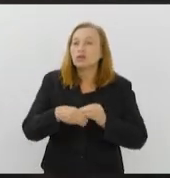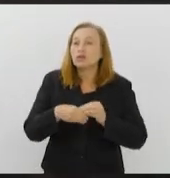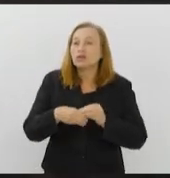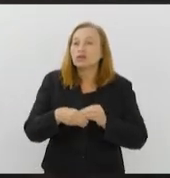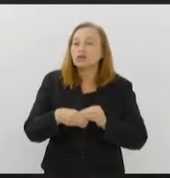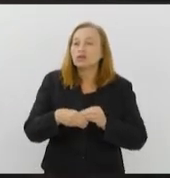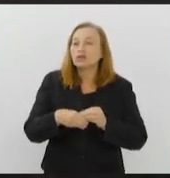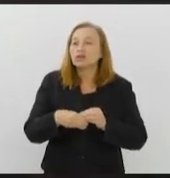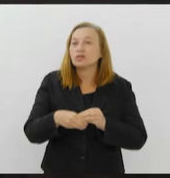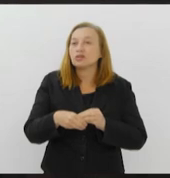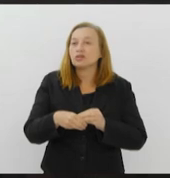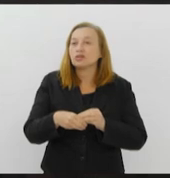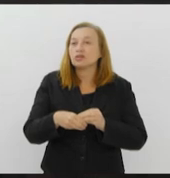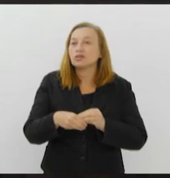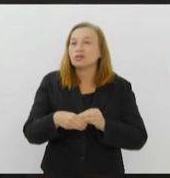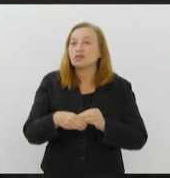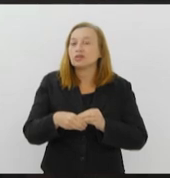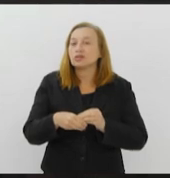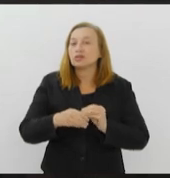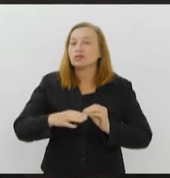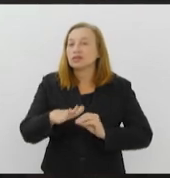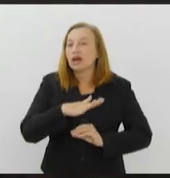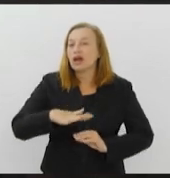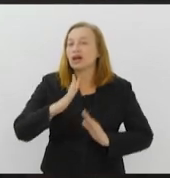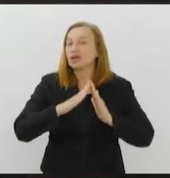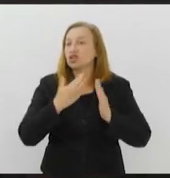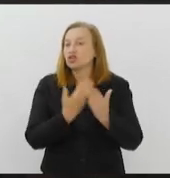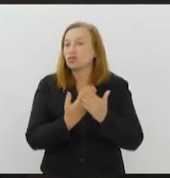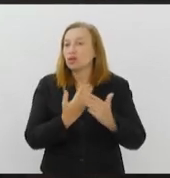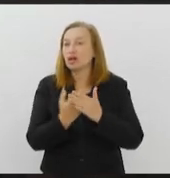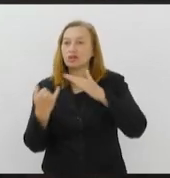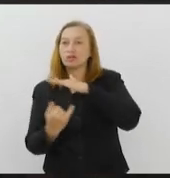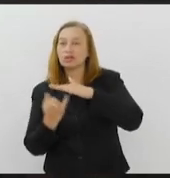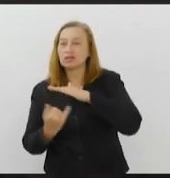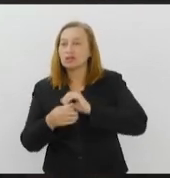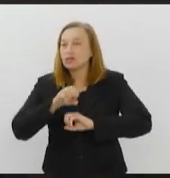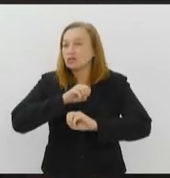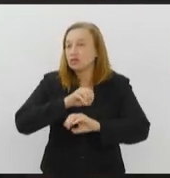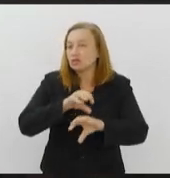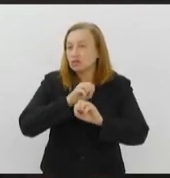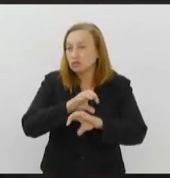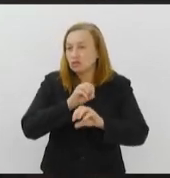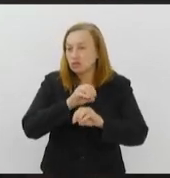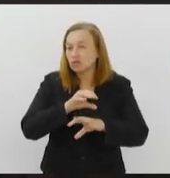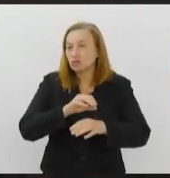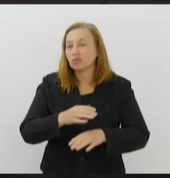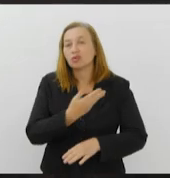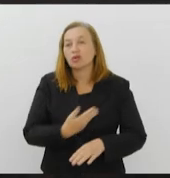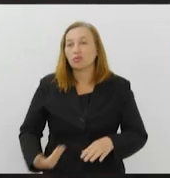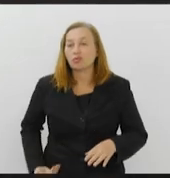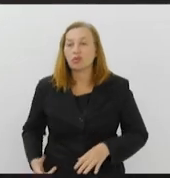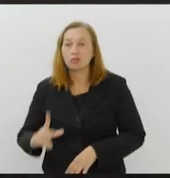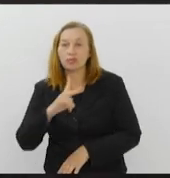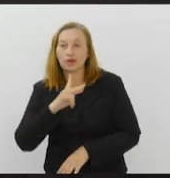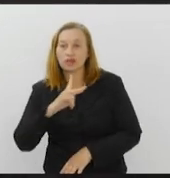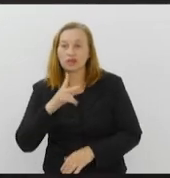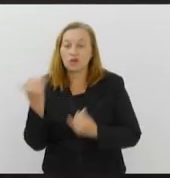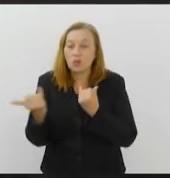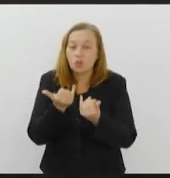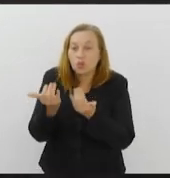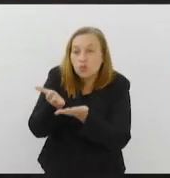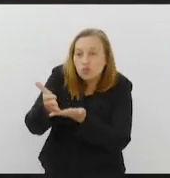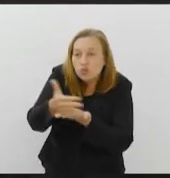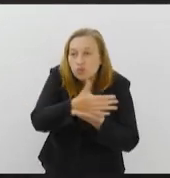que inclui na rotina escolar das instituições de ensino público e privado a coleta de informações